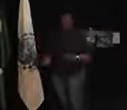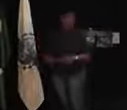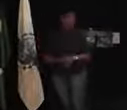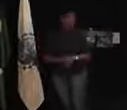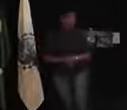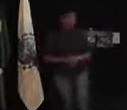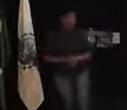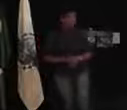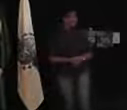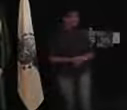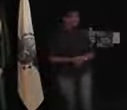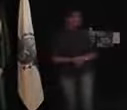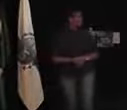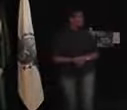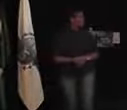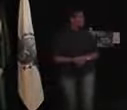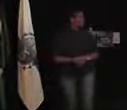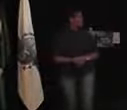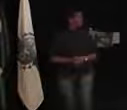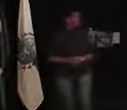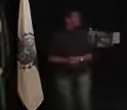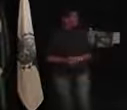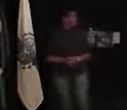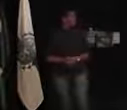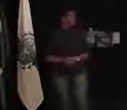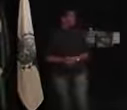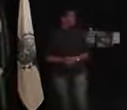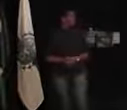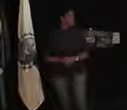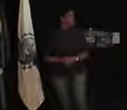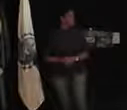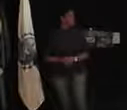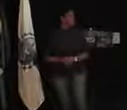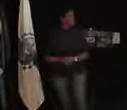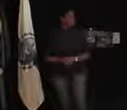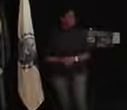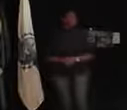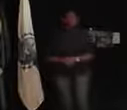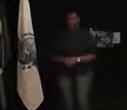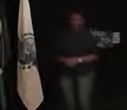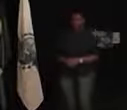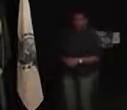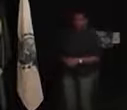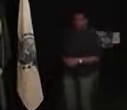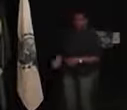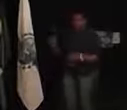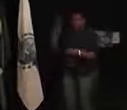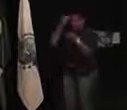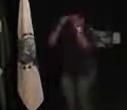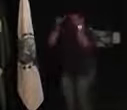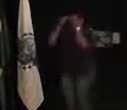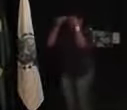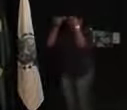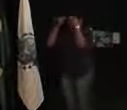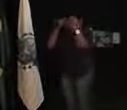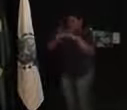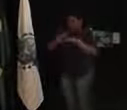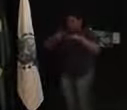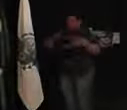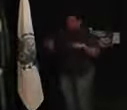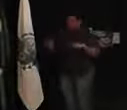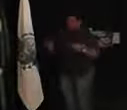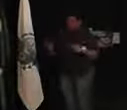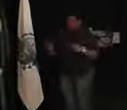né? Pode passar. Ela adota estratégias diferentes para resolver problemas. Gente, isso eu vejo muito, eu